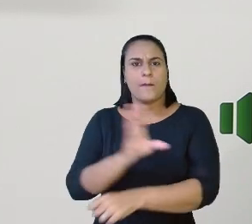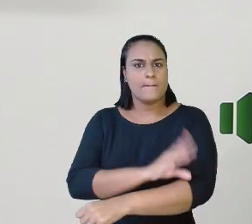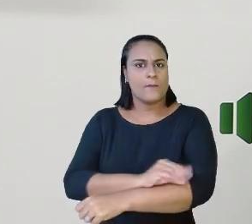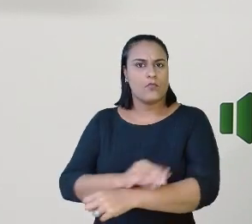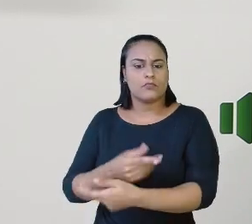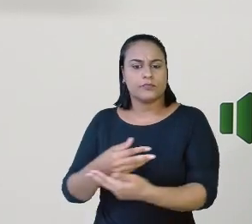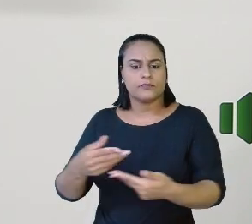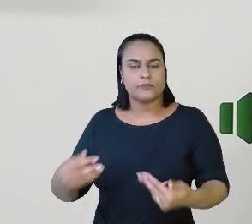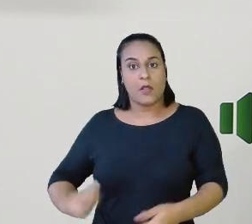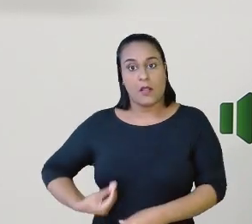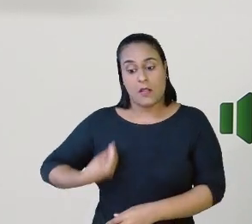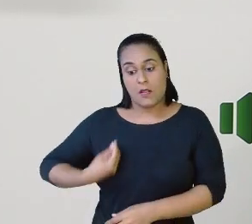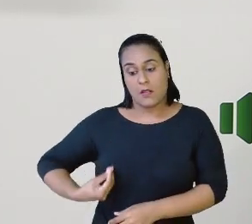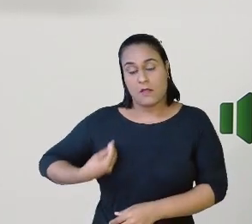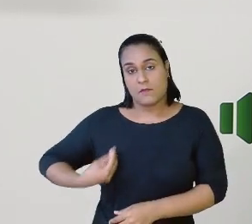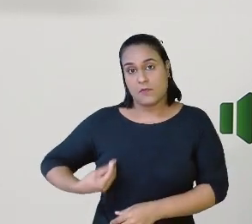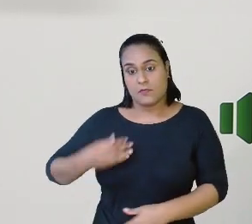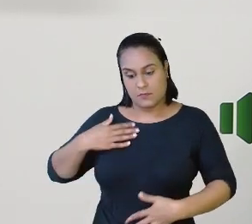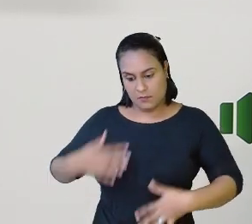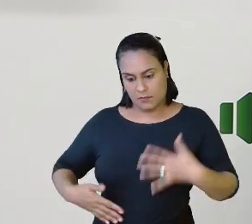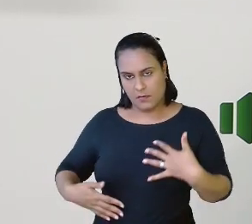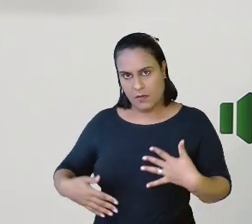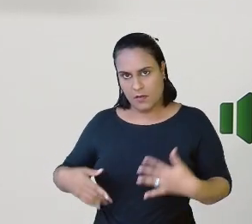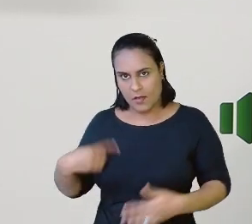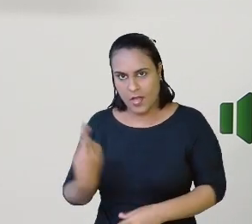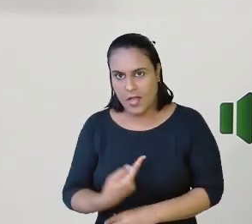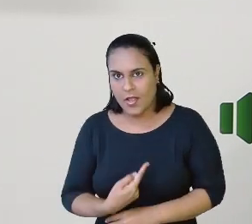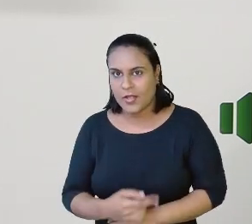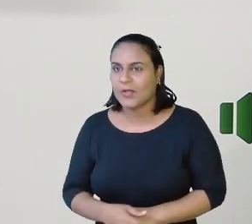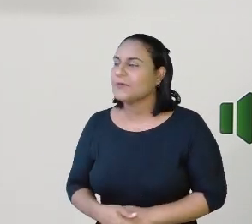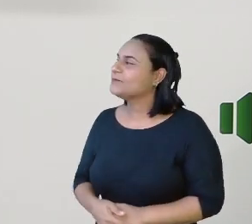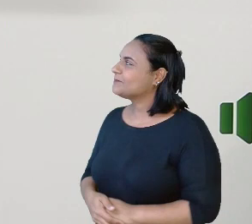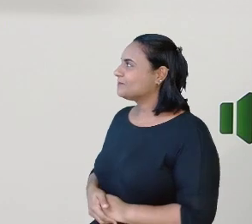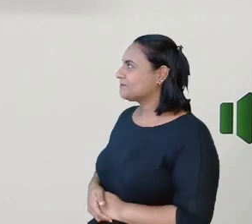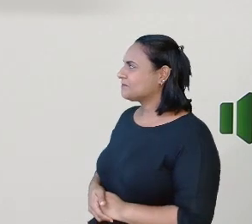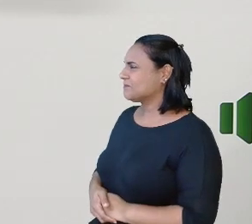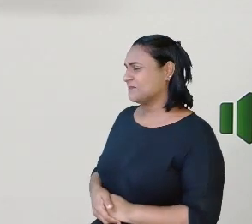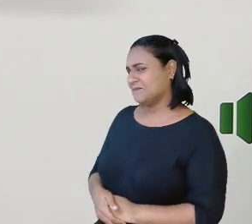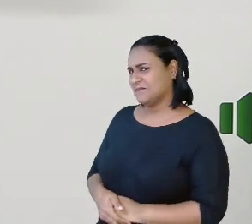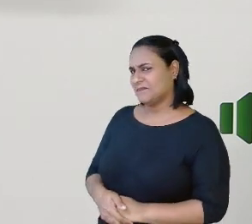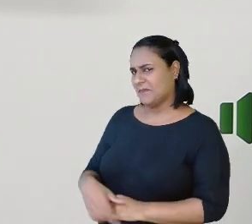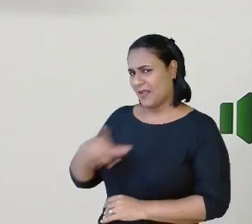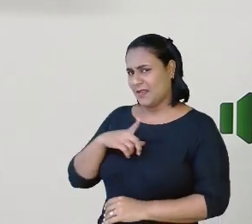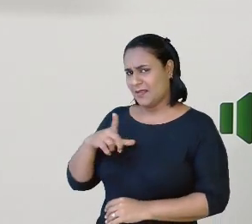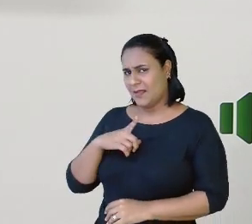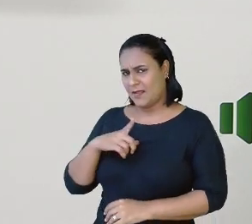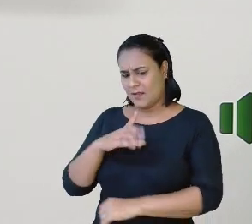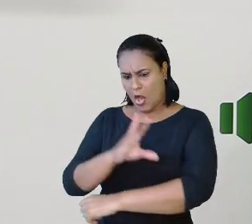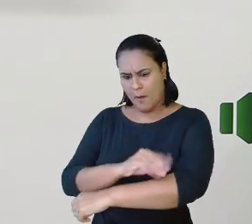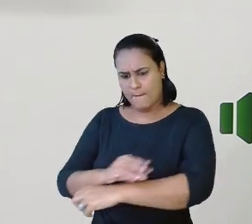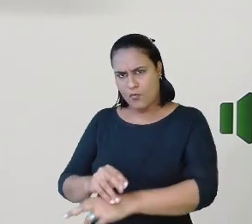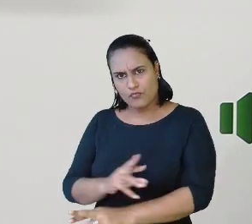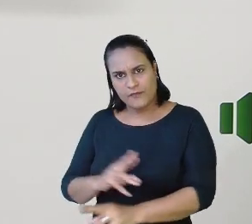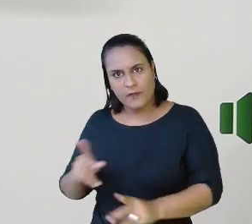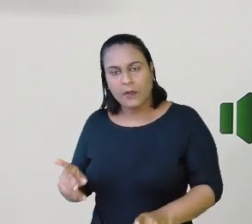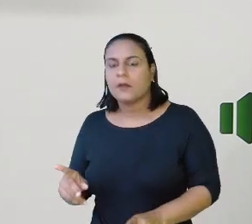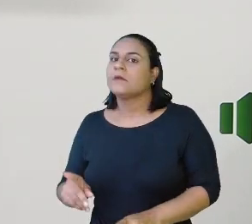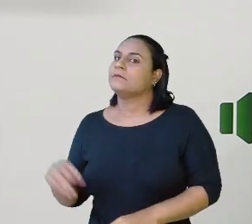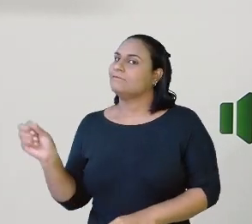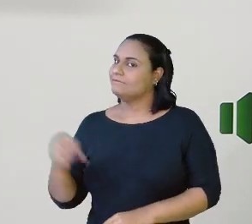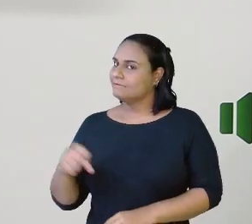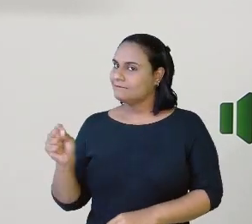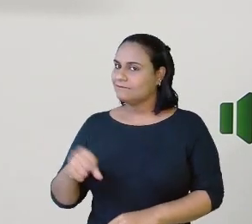músculos presentes no nosso corpo? E tem músculos diferentes? Nós temos